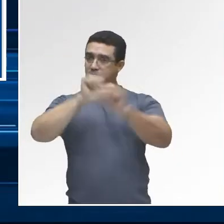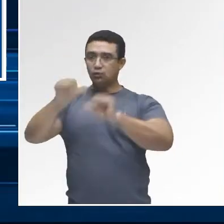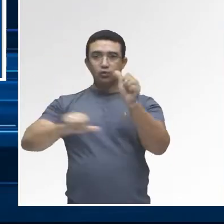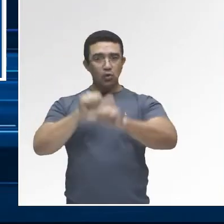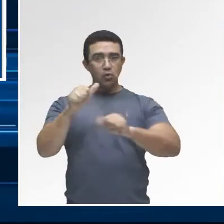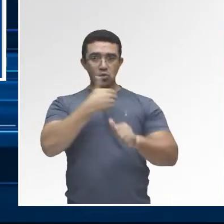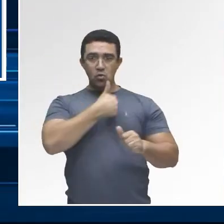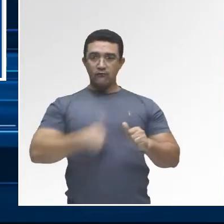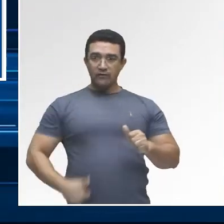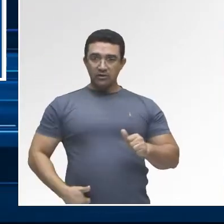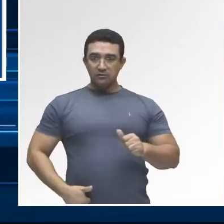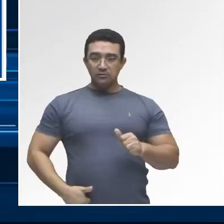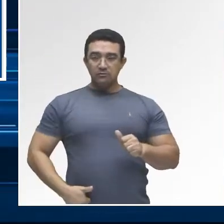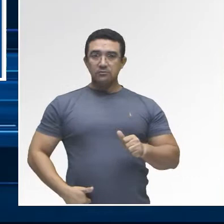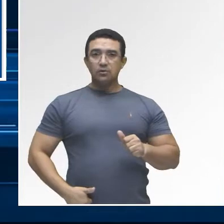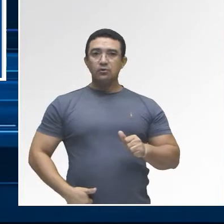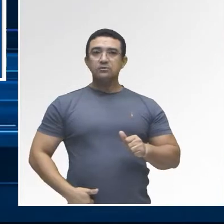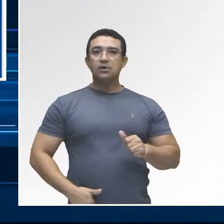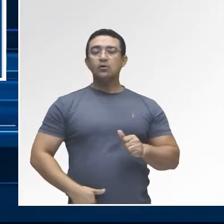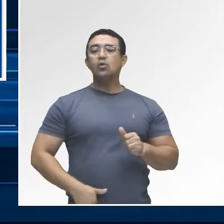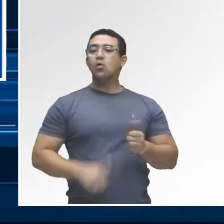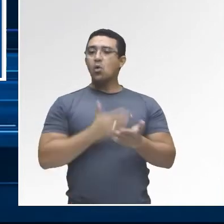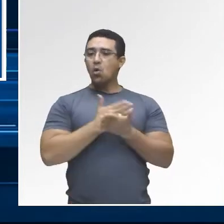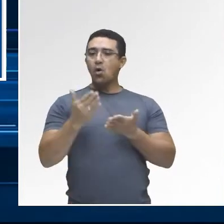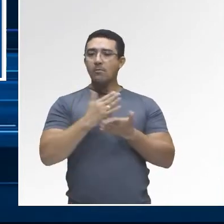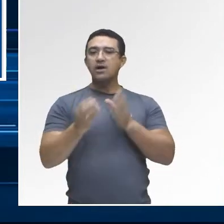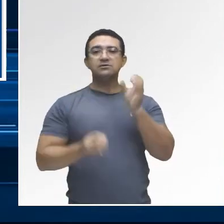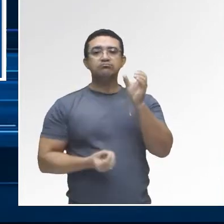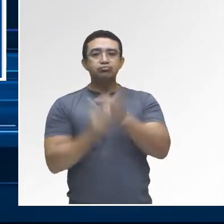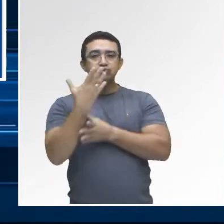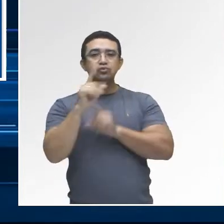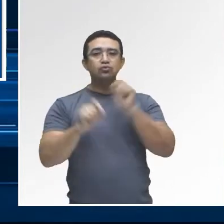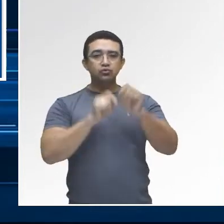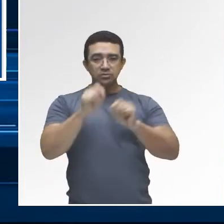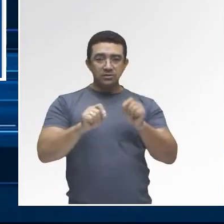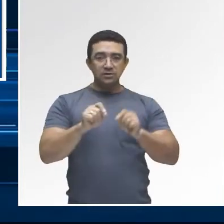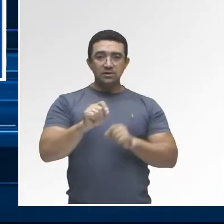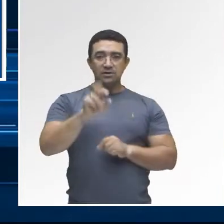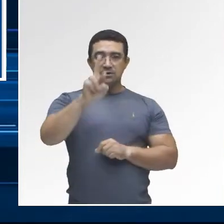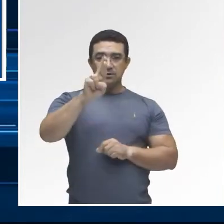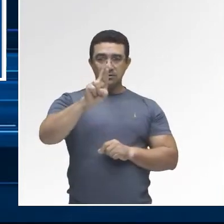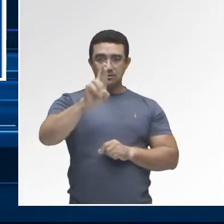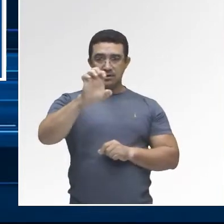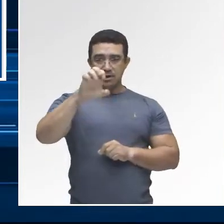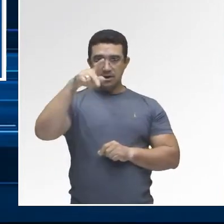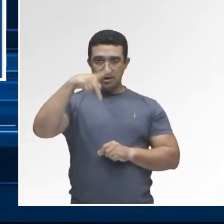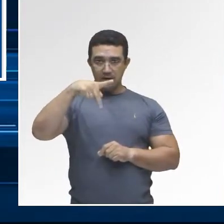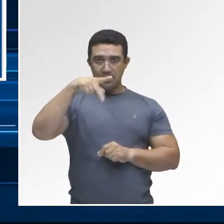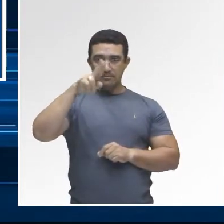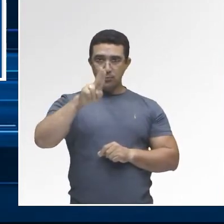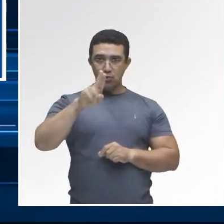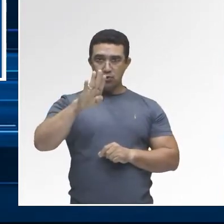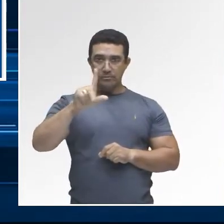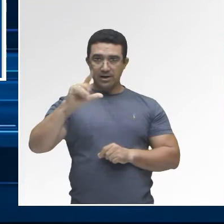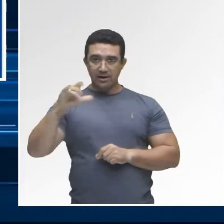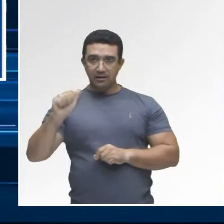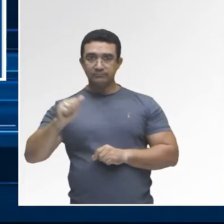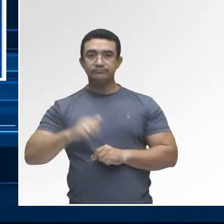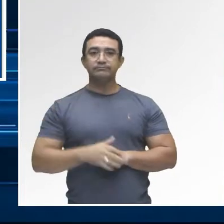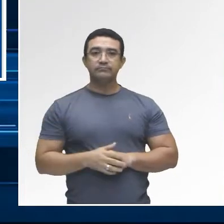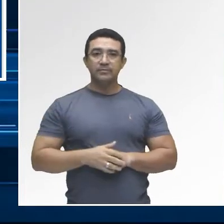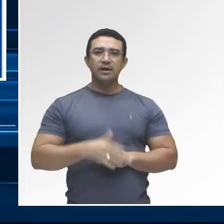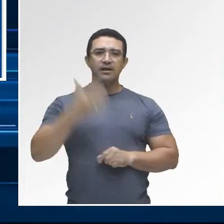pública. Chamo a atenção de vocês para a organização social romana, que era patriarcal. Tá?